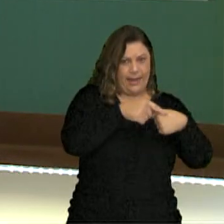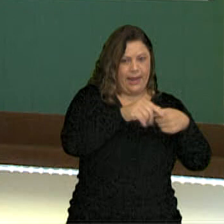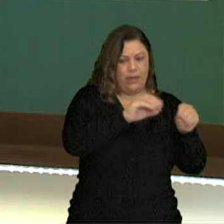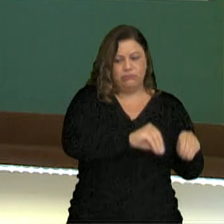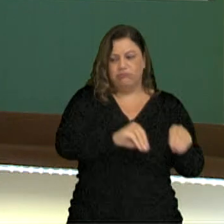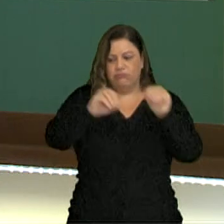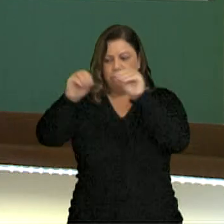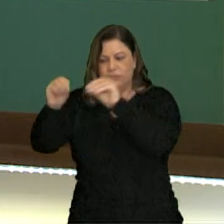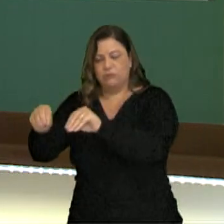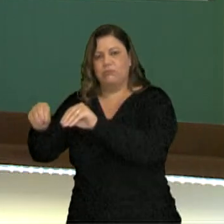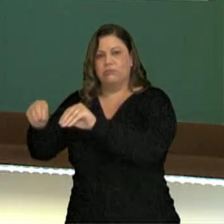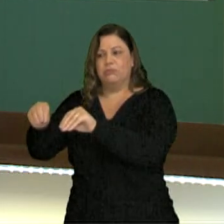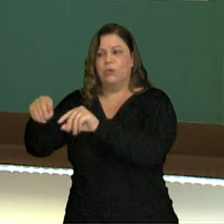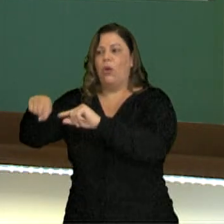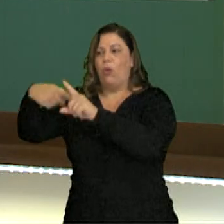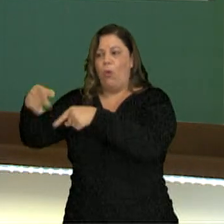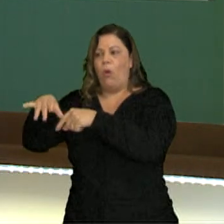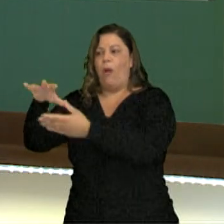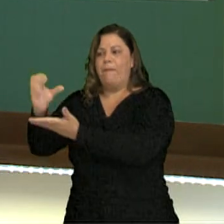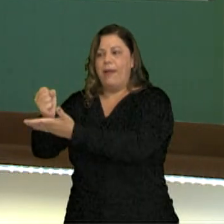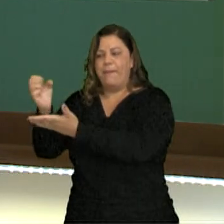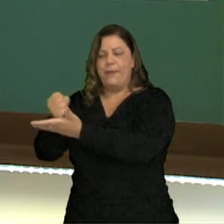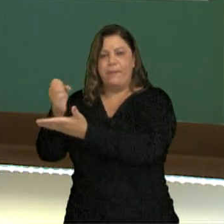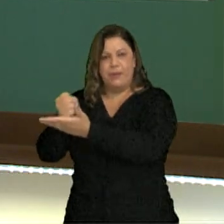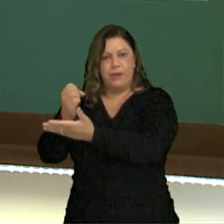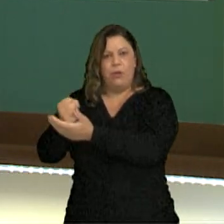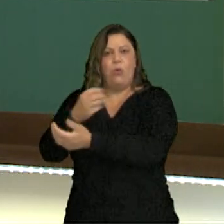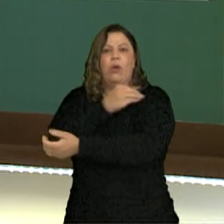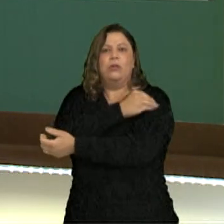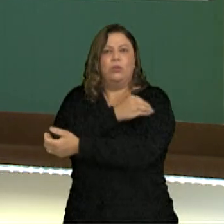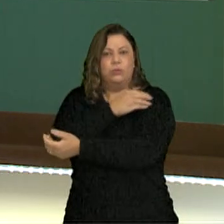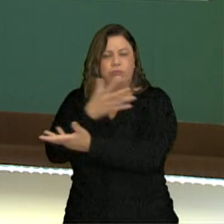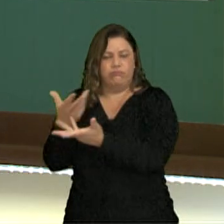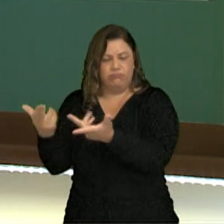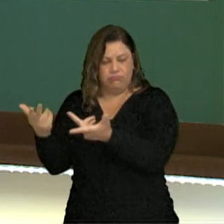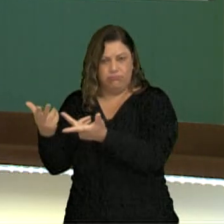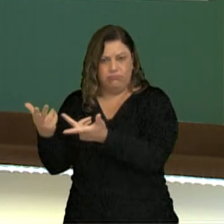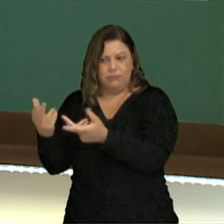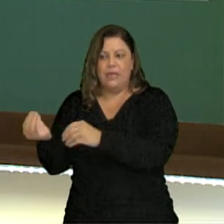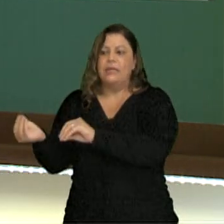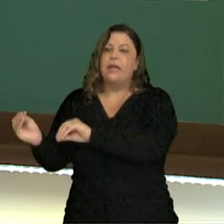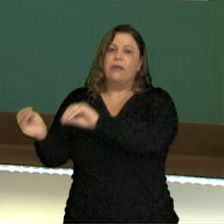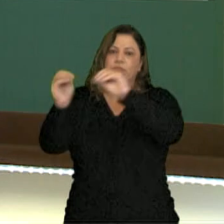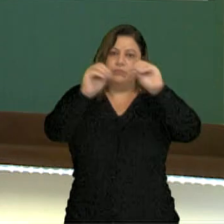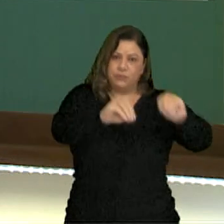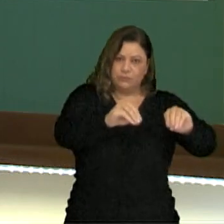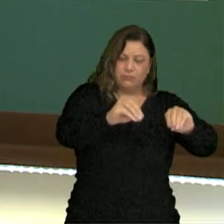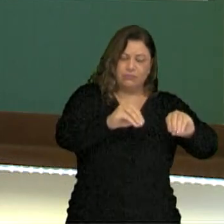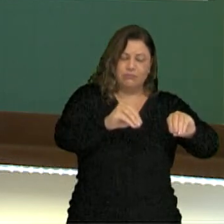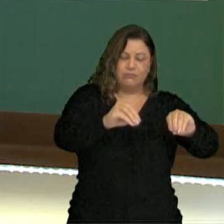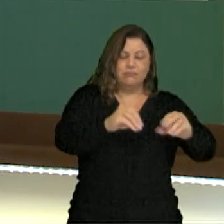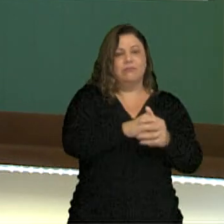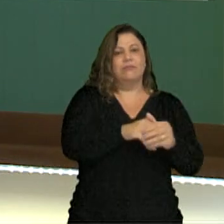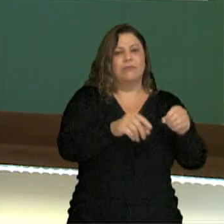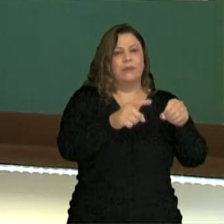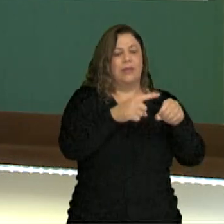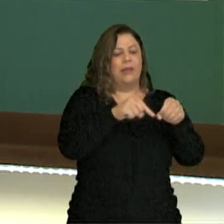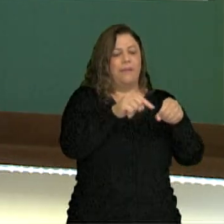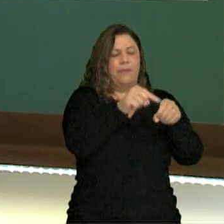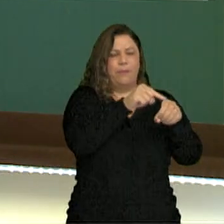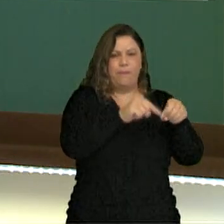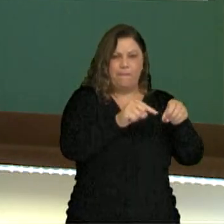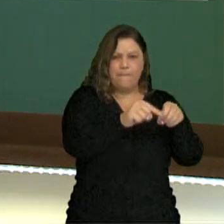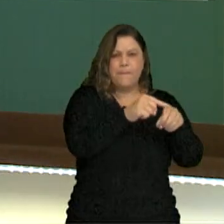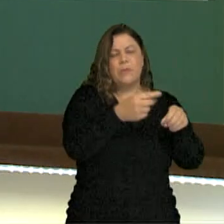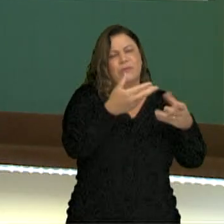algodão. Acabou ali o período da colheita do algodão, vamos lá para o período da colheita do morango. E assim